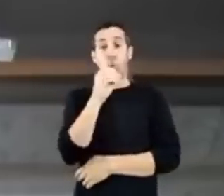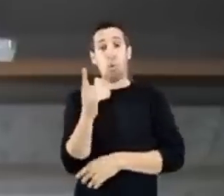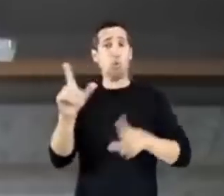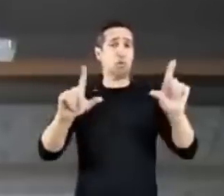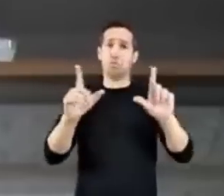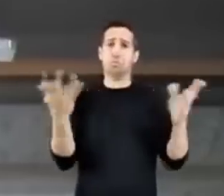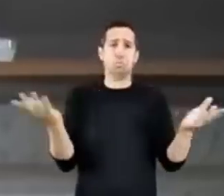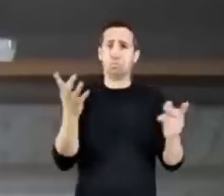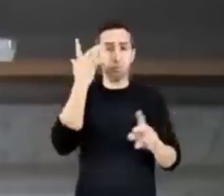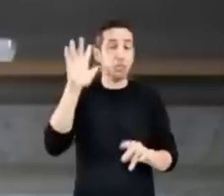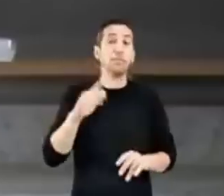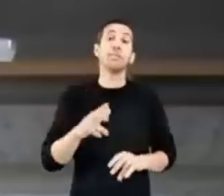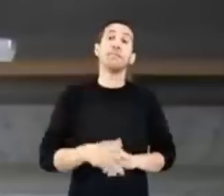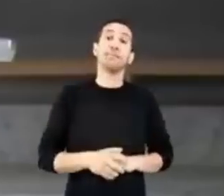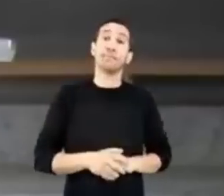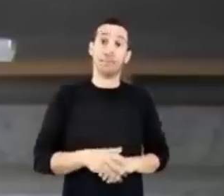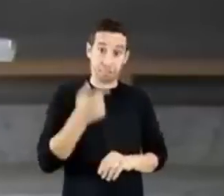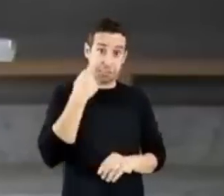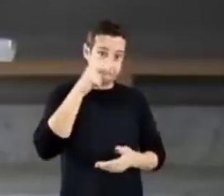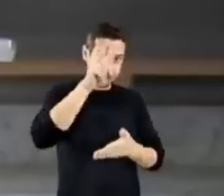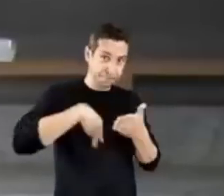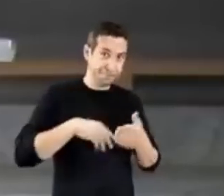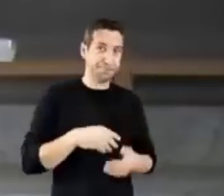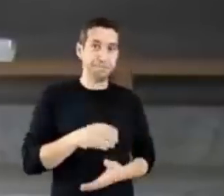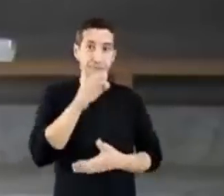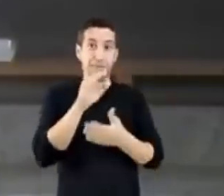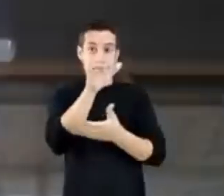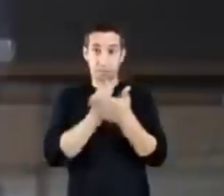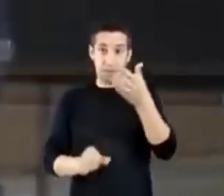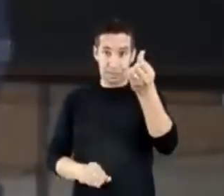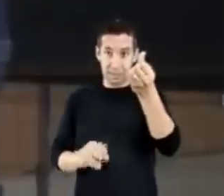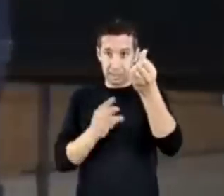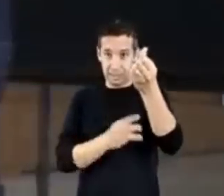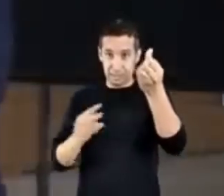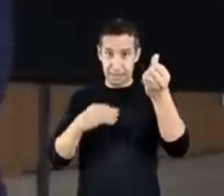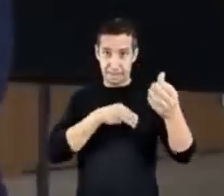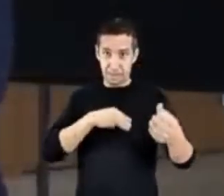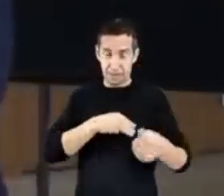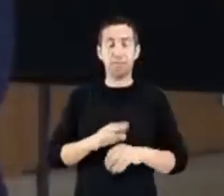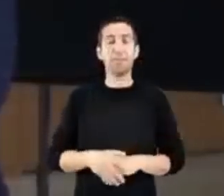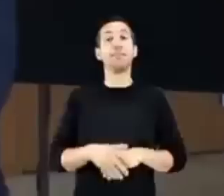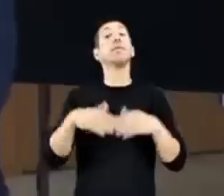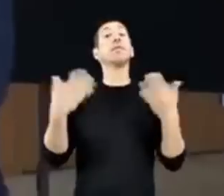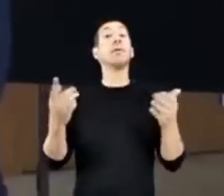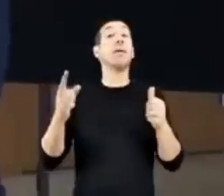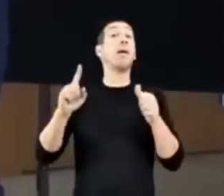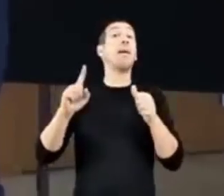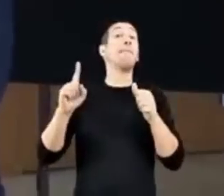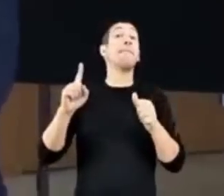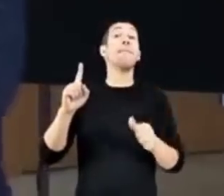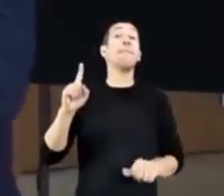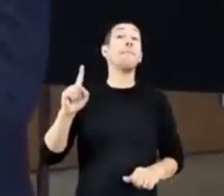forma Leia comigo Mateus 6 33 Buscai pois em primeiro lugar o seu reino